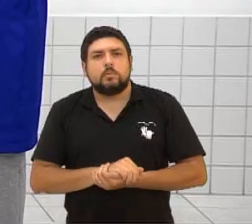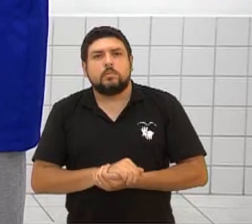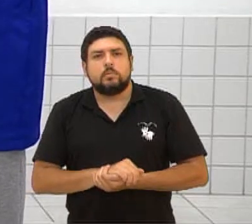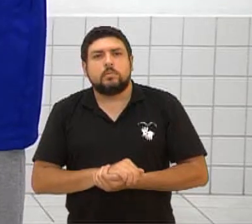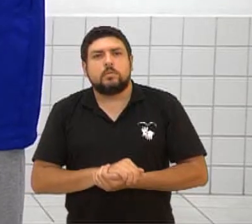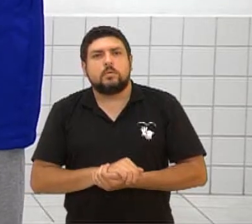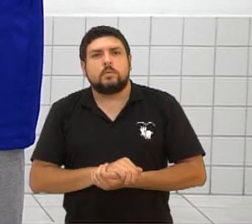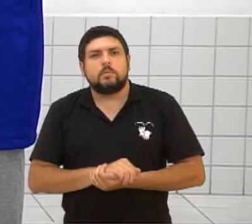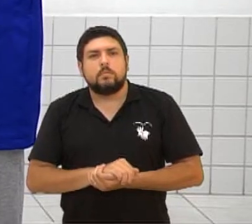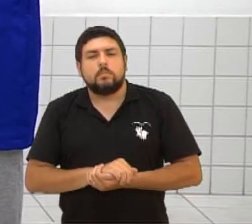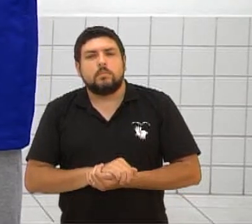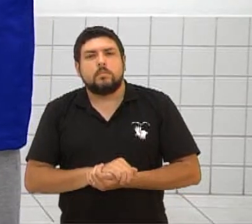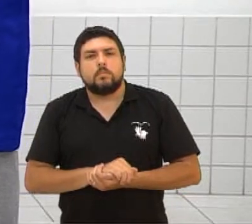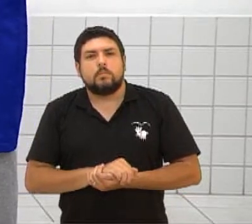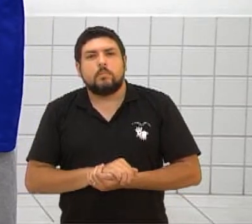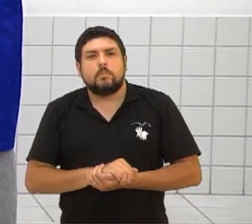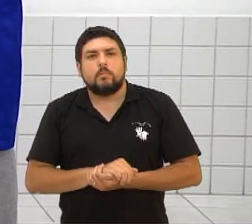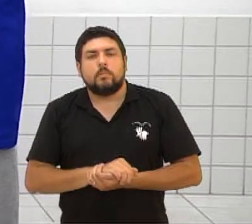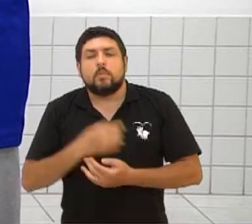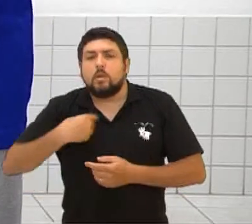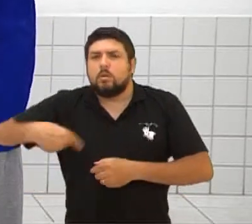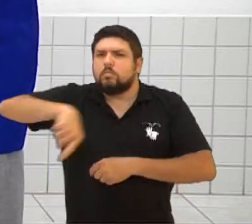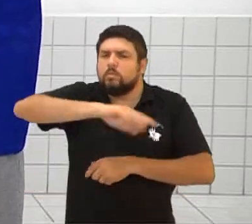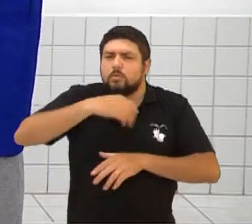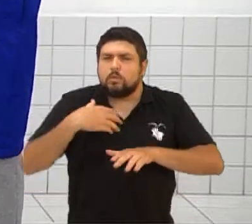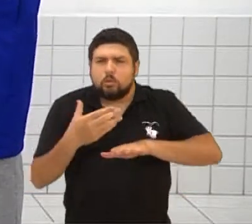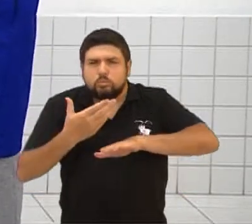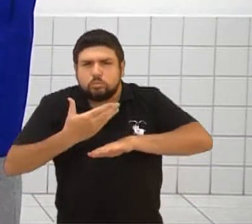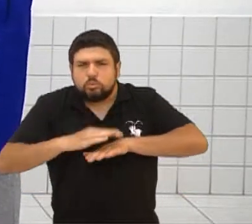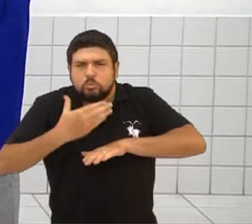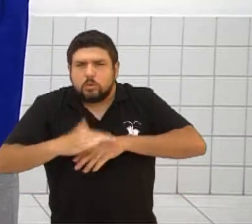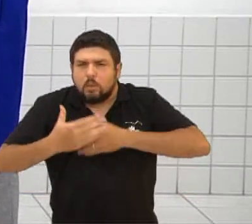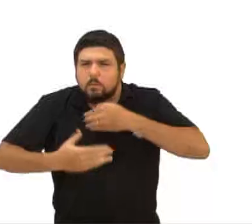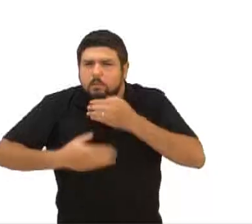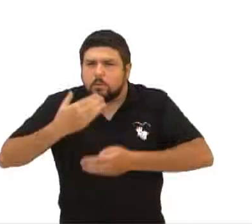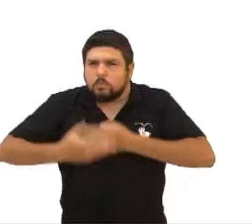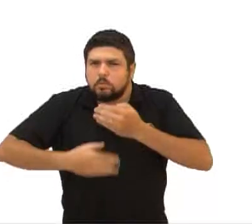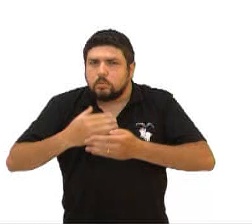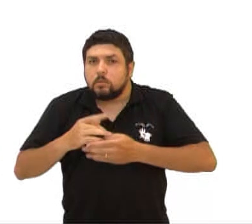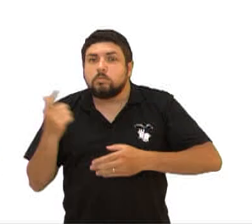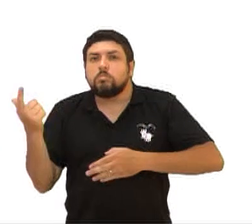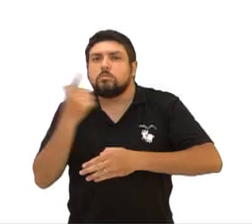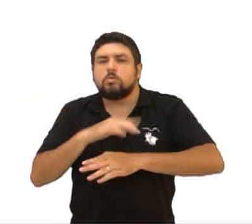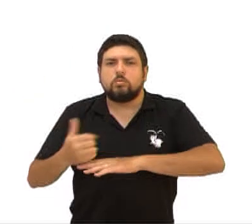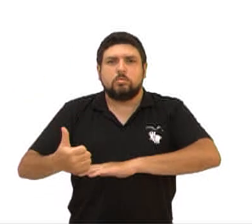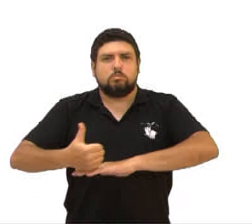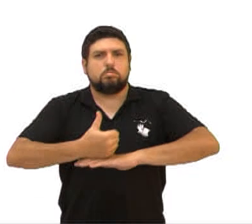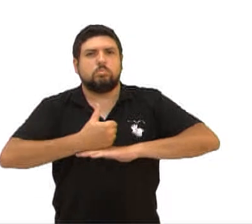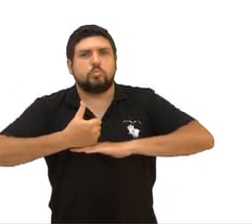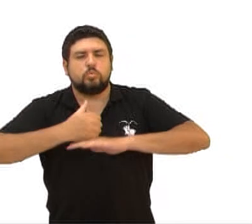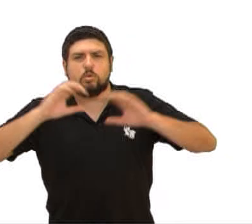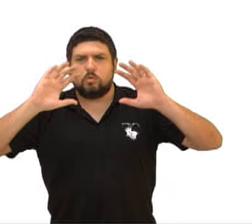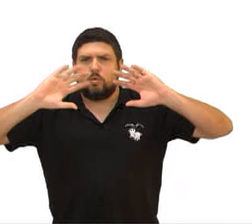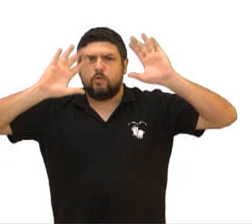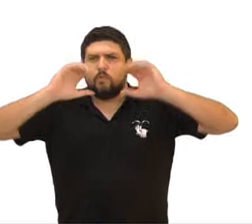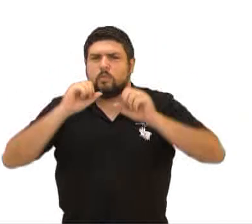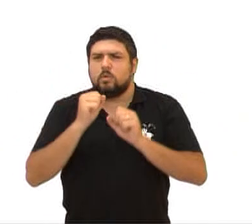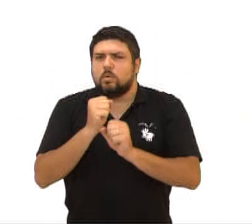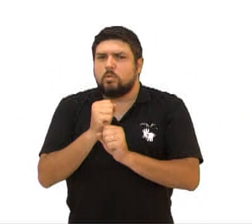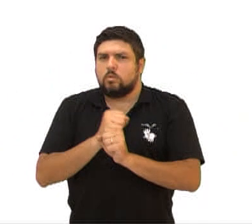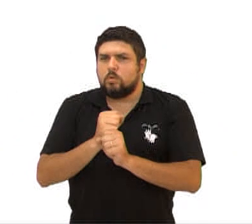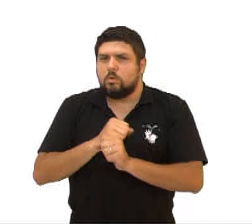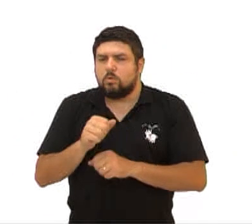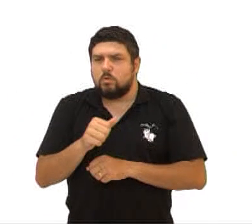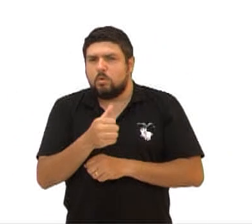gente contribui para tornar o esporte algo profissional. A gente chega então na profissionalização do voleibol, que vai acontecer em meados da década